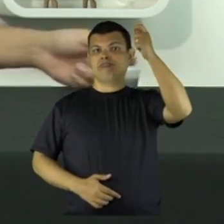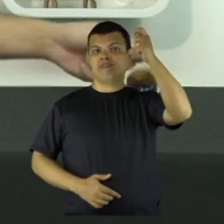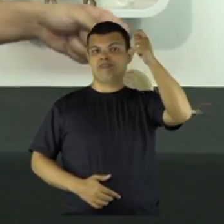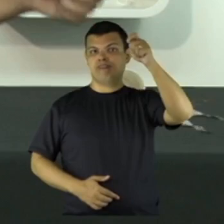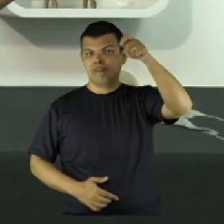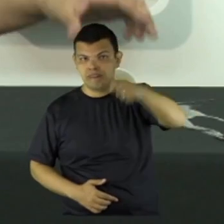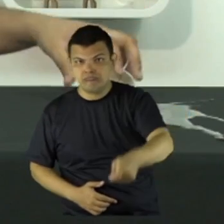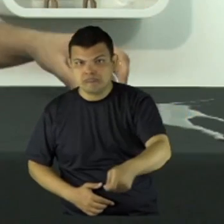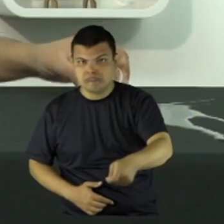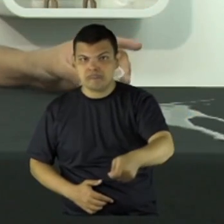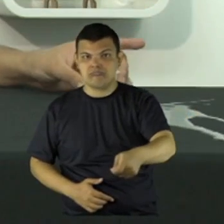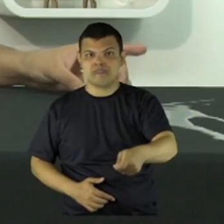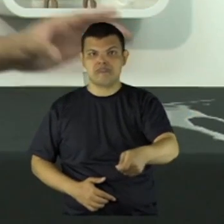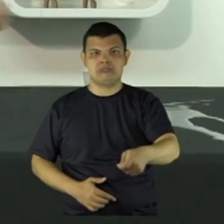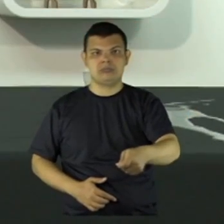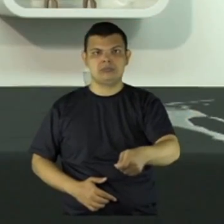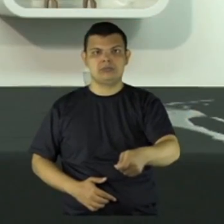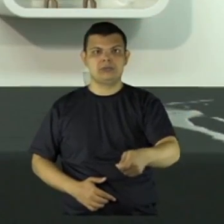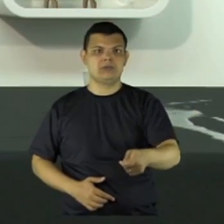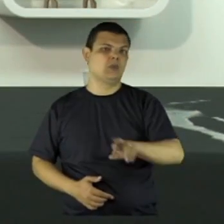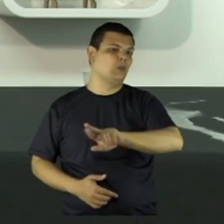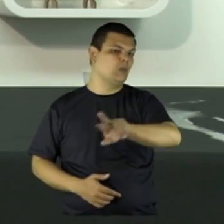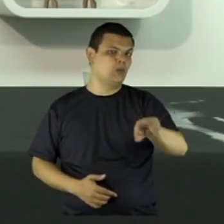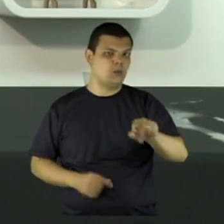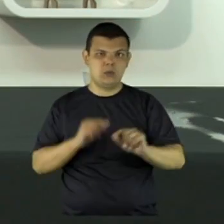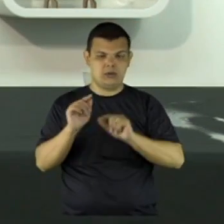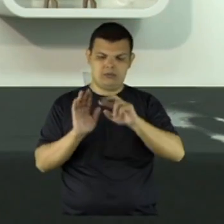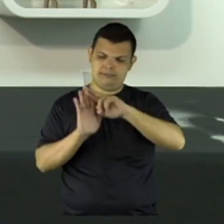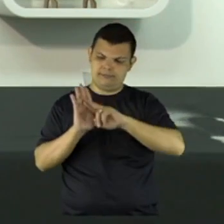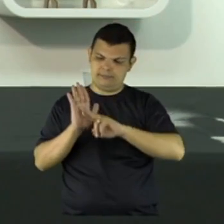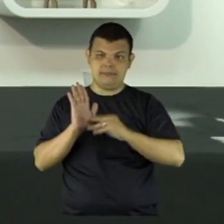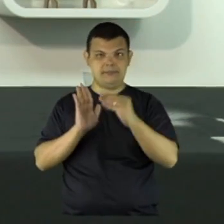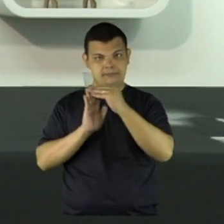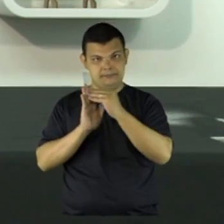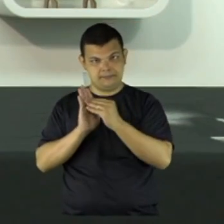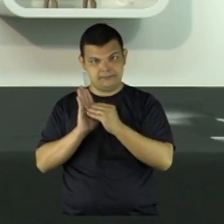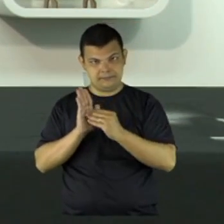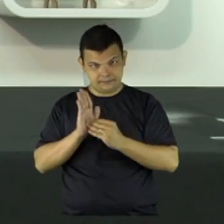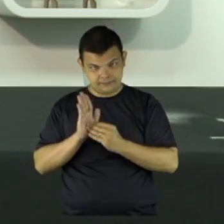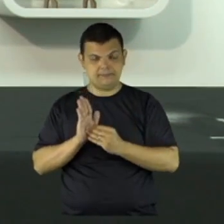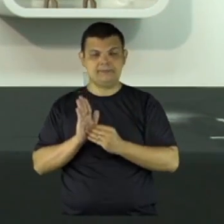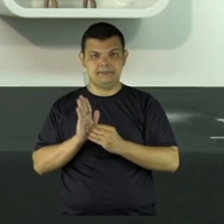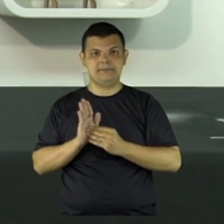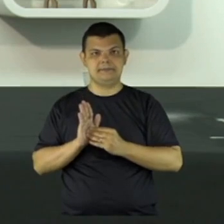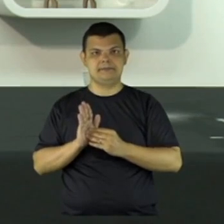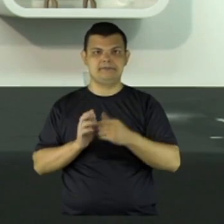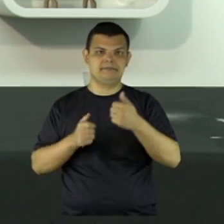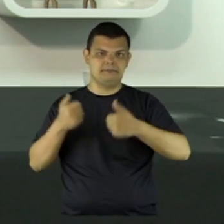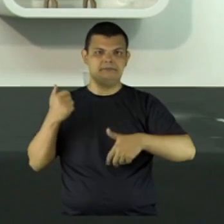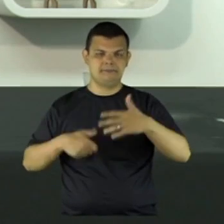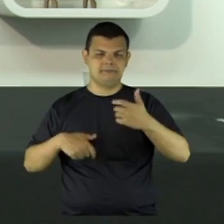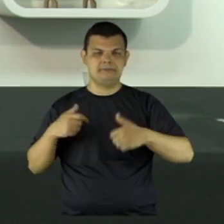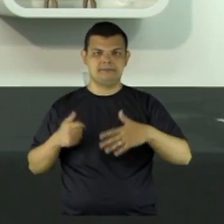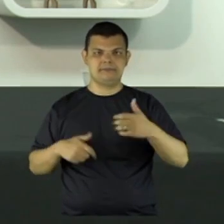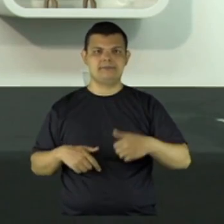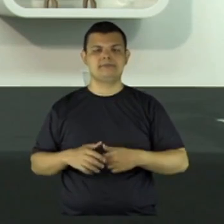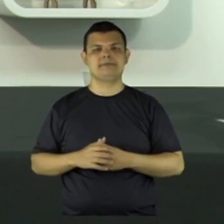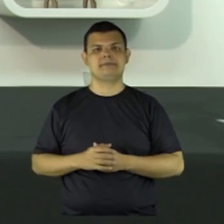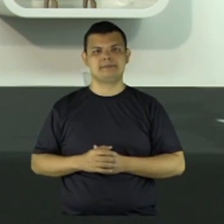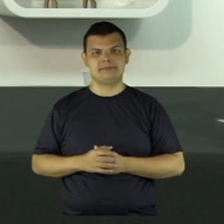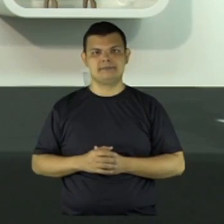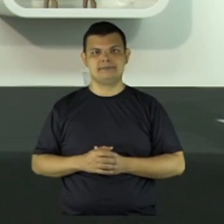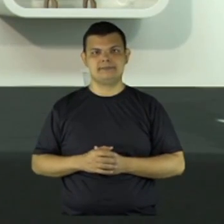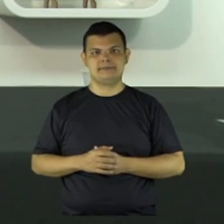objeto, se você vai precisar abaixar o objeto. Então, as regras é que vão